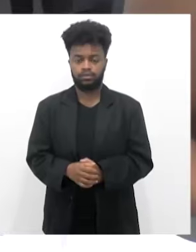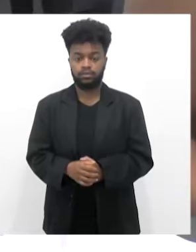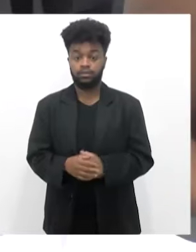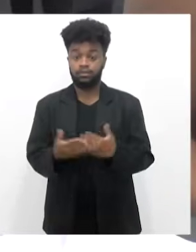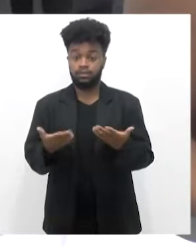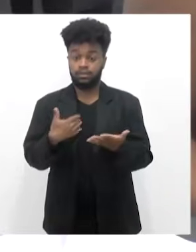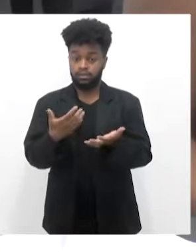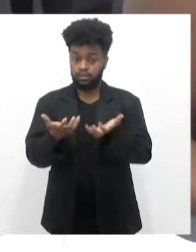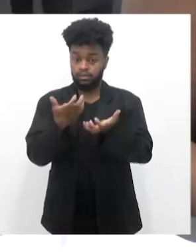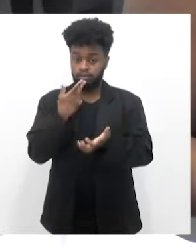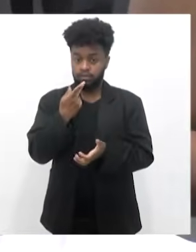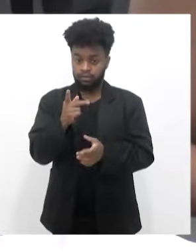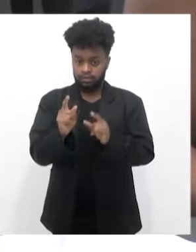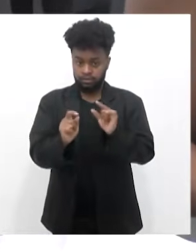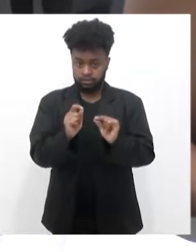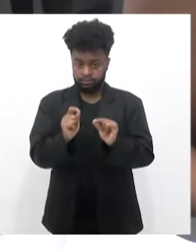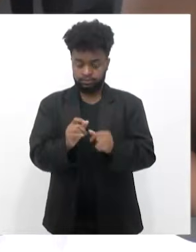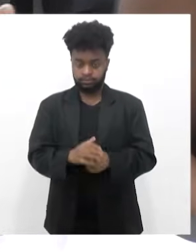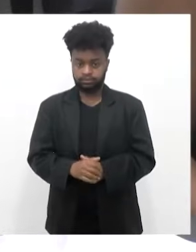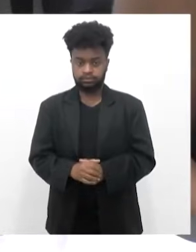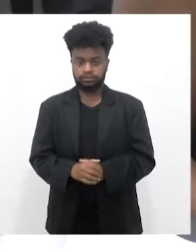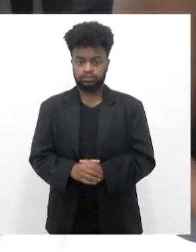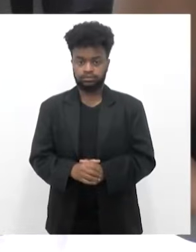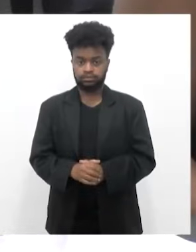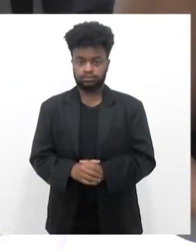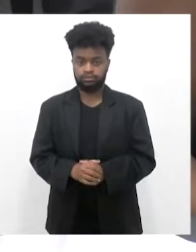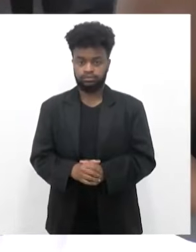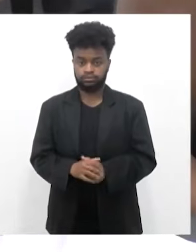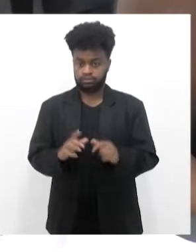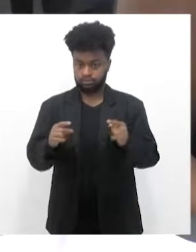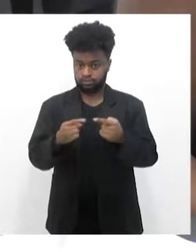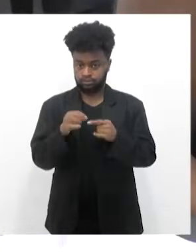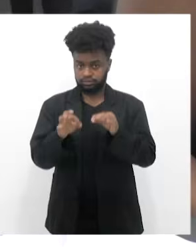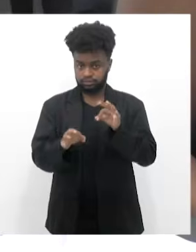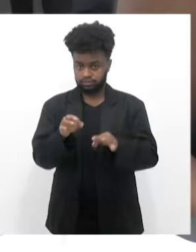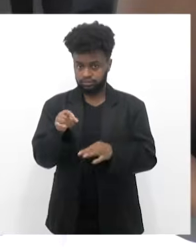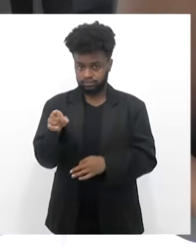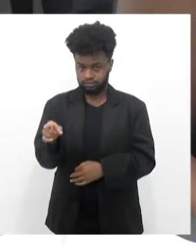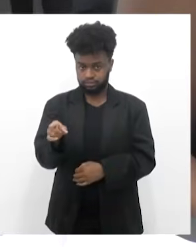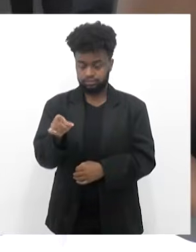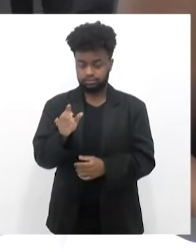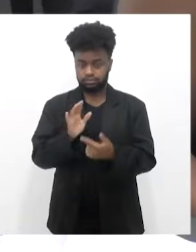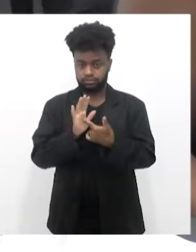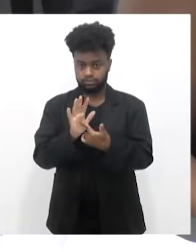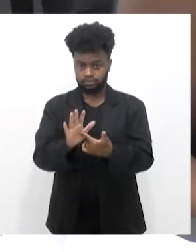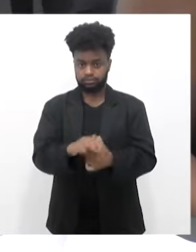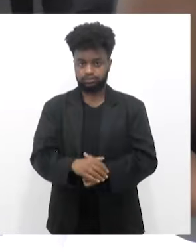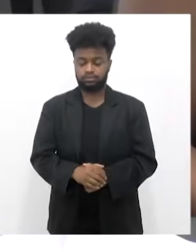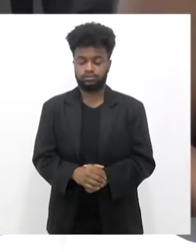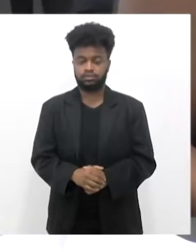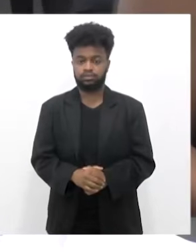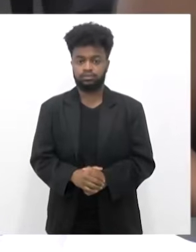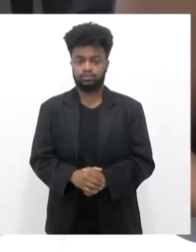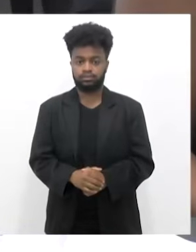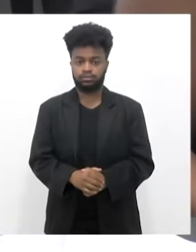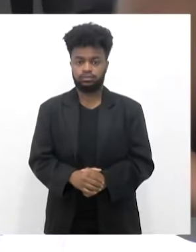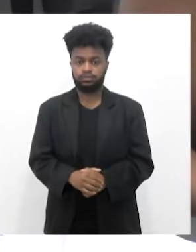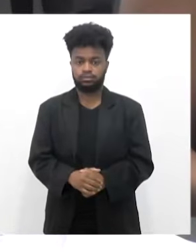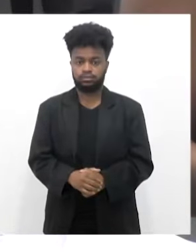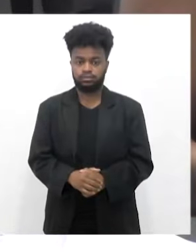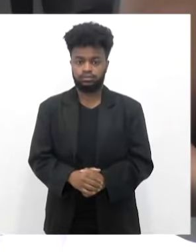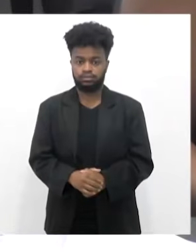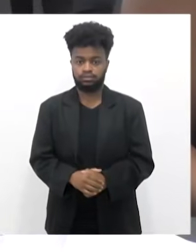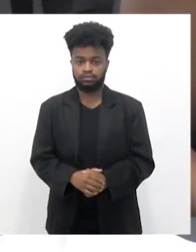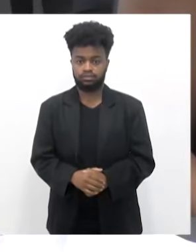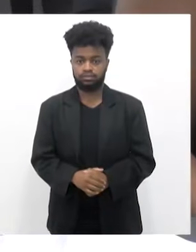querendo dizer aqui que a sustentação jurídica que Vossa Excelência está fazendo, ela tem um